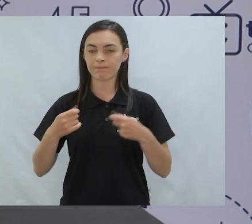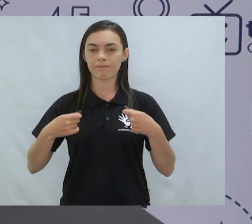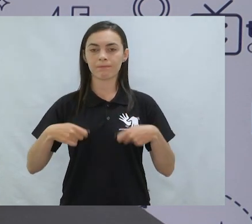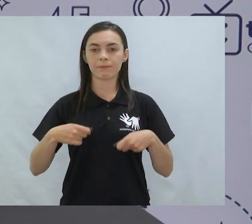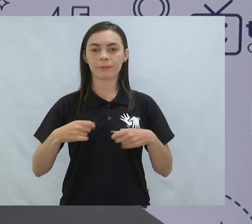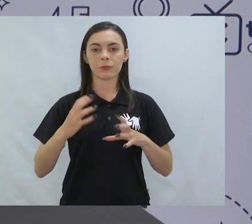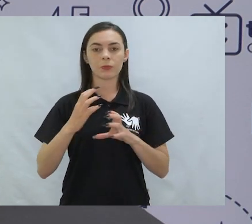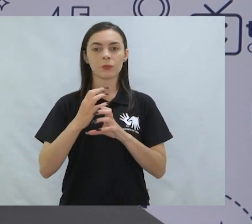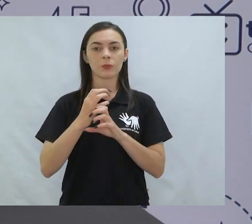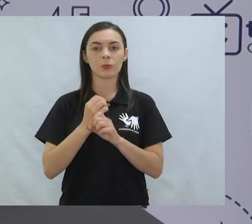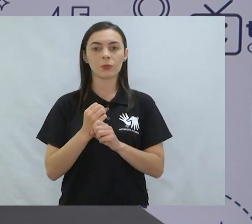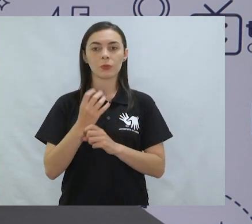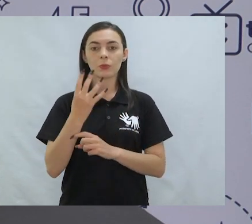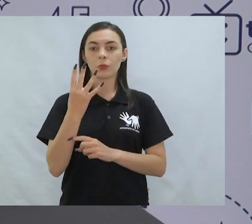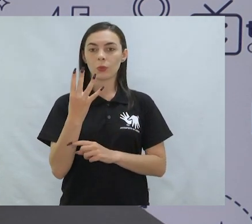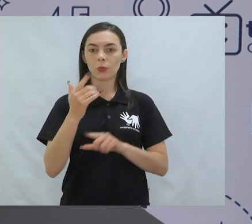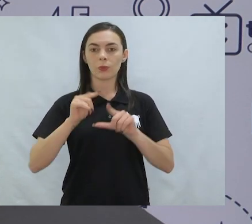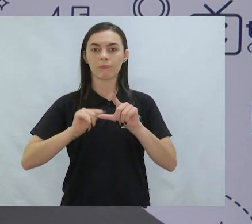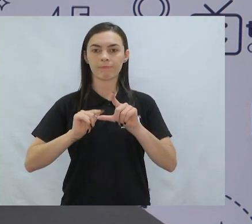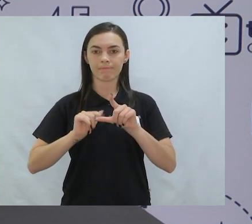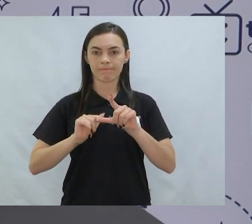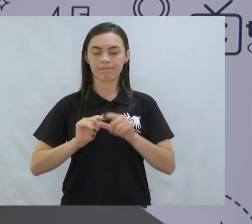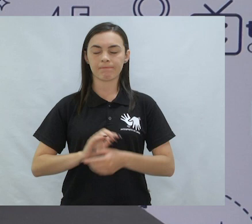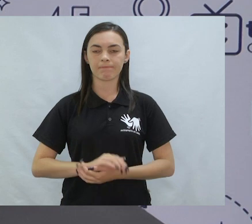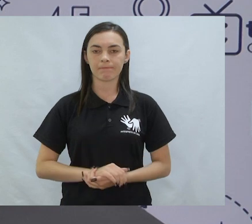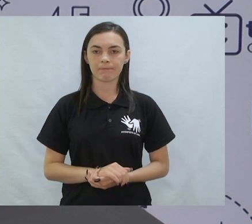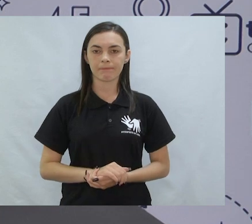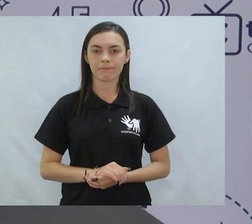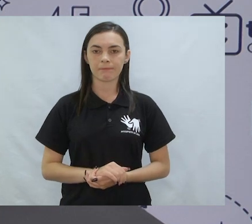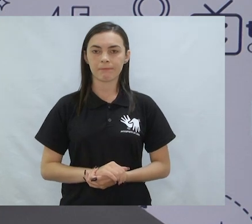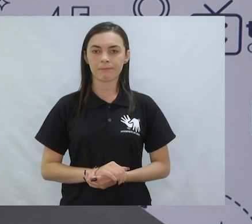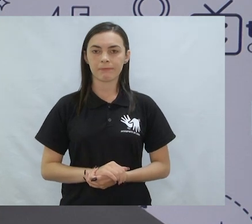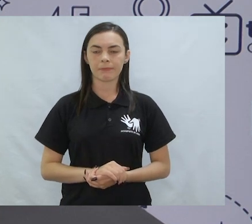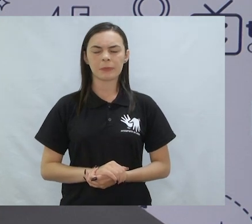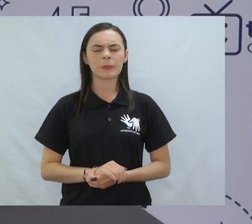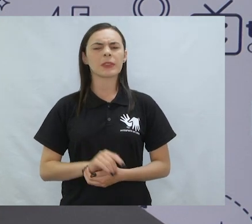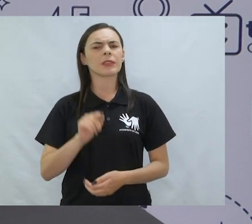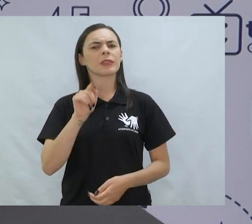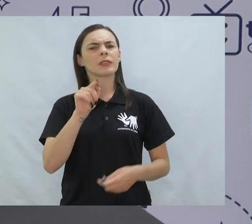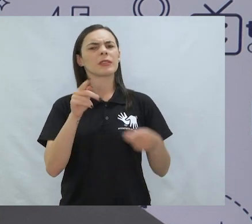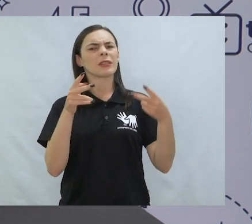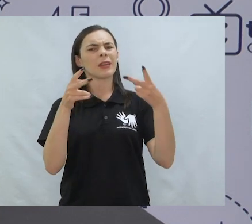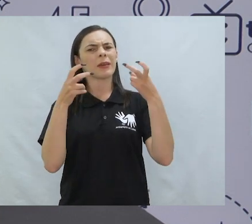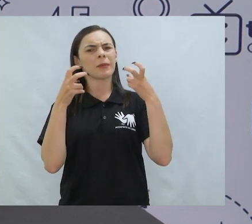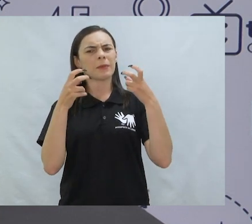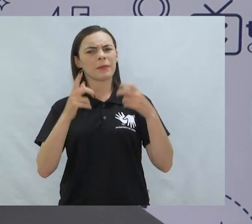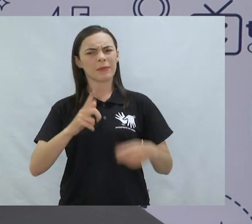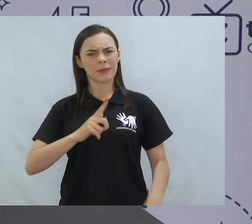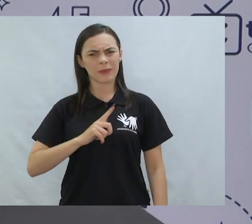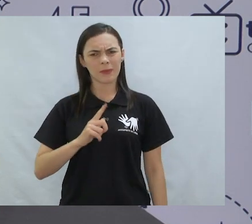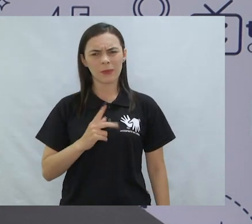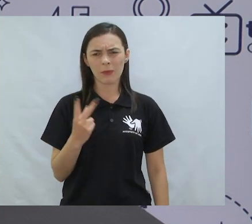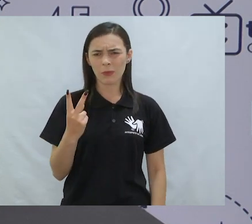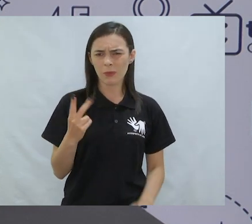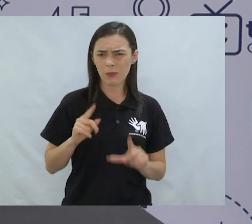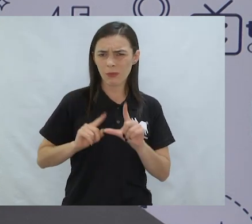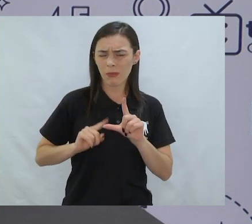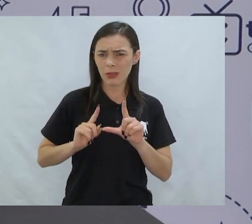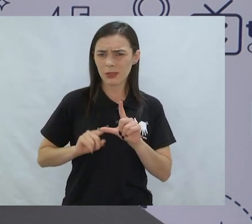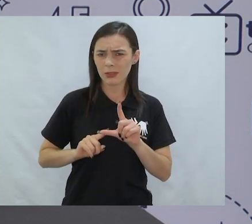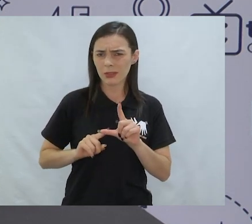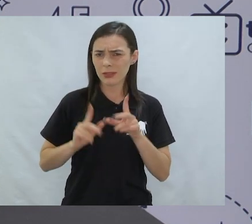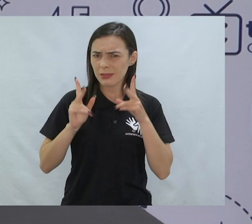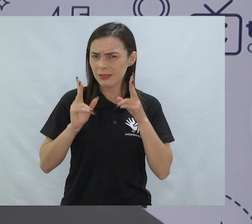nós precisamos de quatro letras. Mas vocês repararam que tem